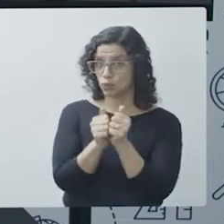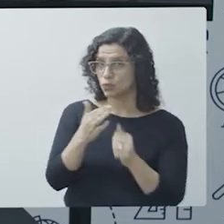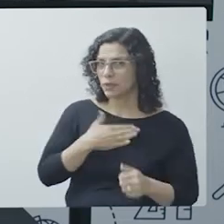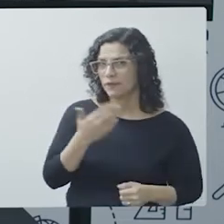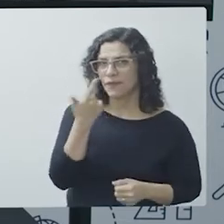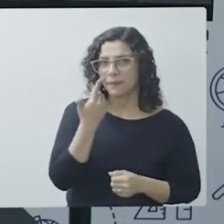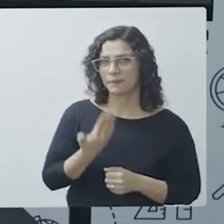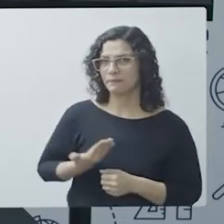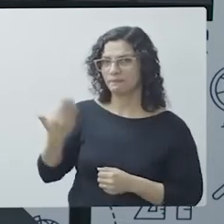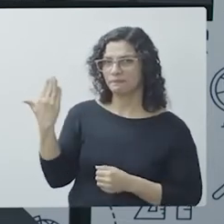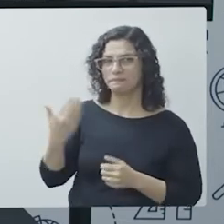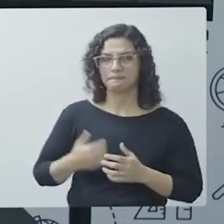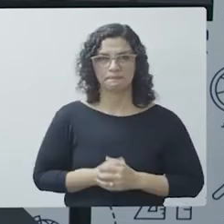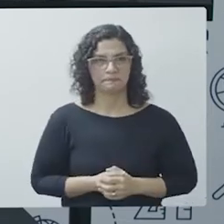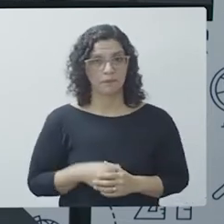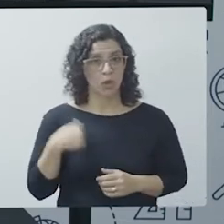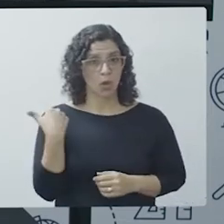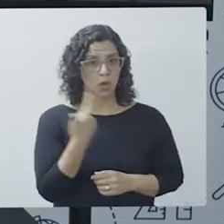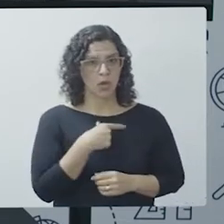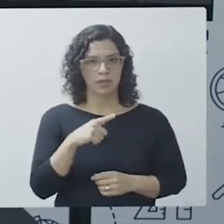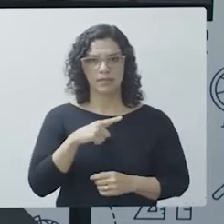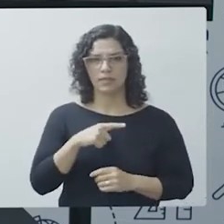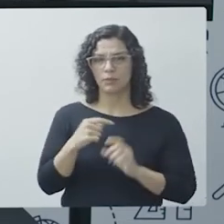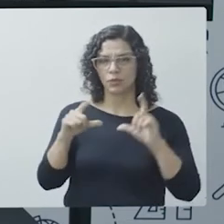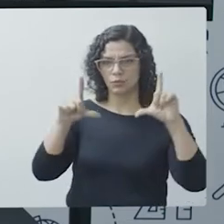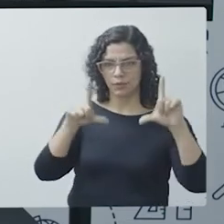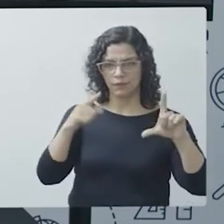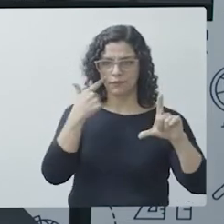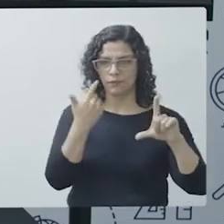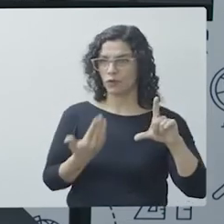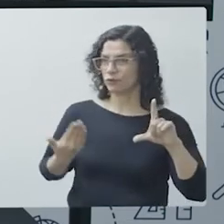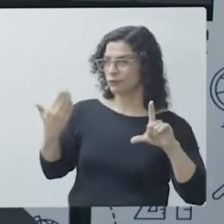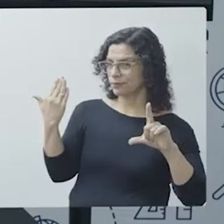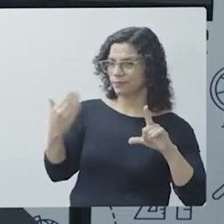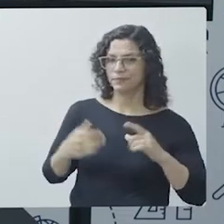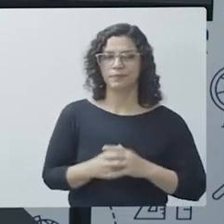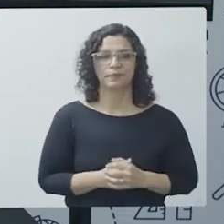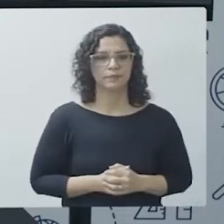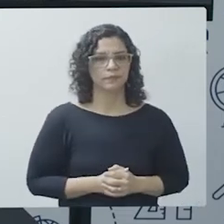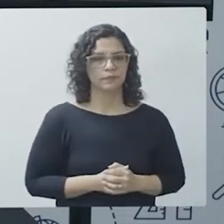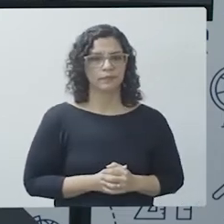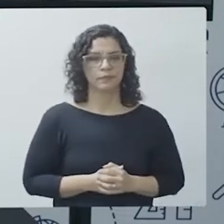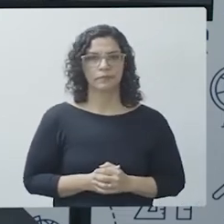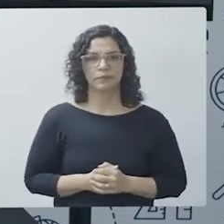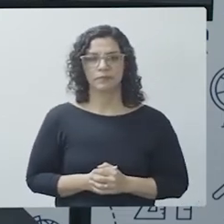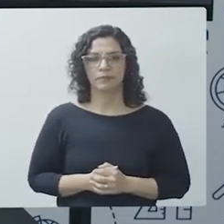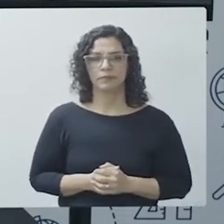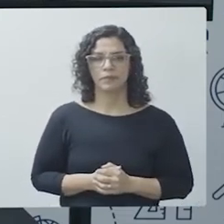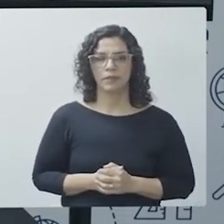acompanhe. Olha só, nós temos uma imagem aqui na tela.